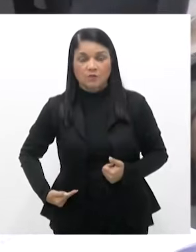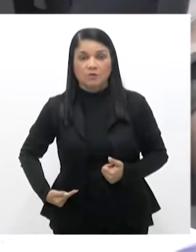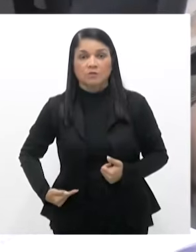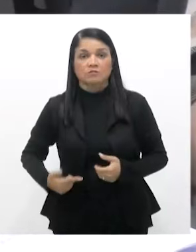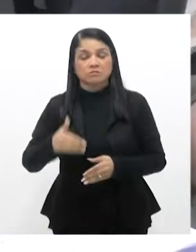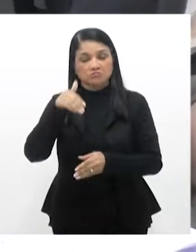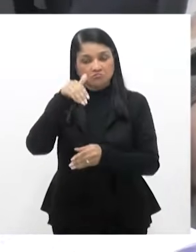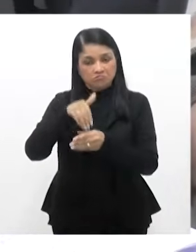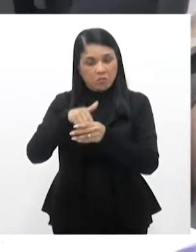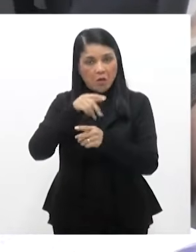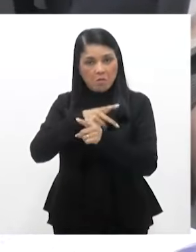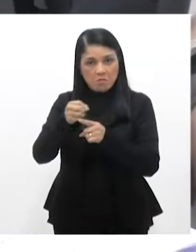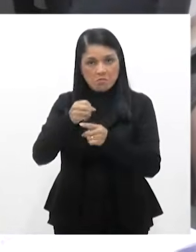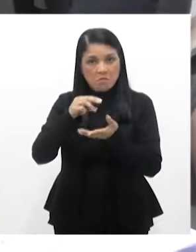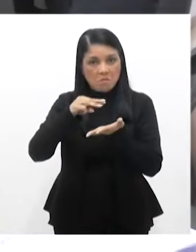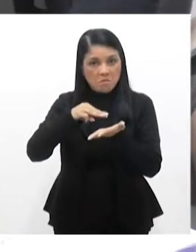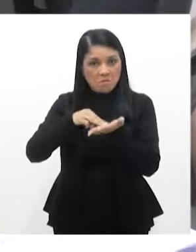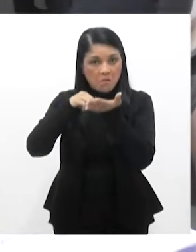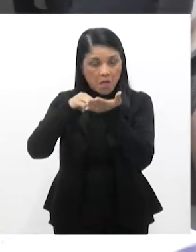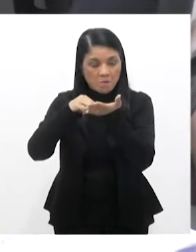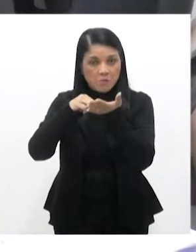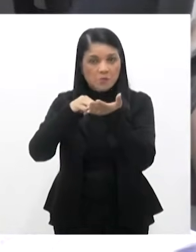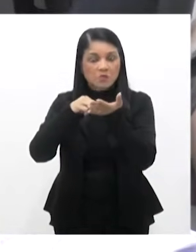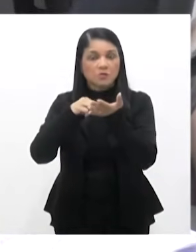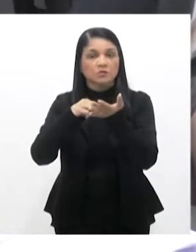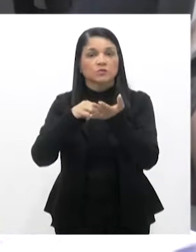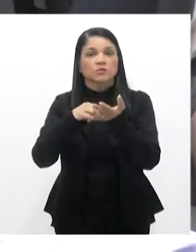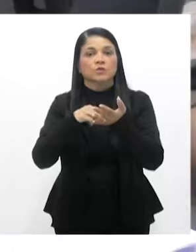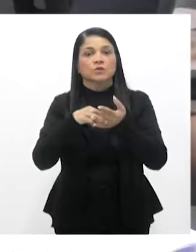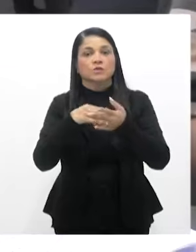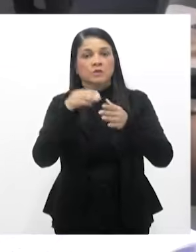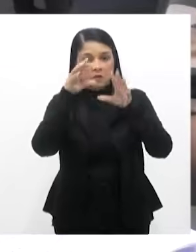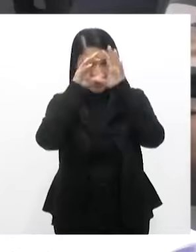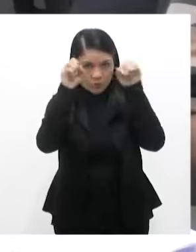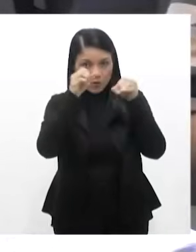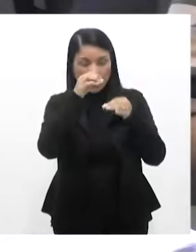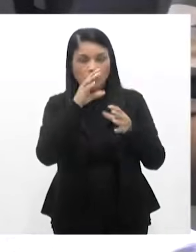eleito membro do Tribunal de Contas, e